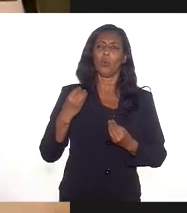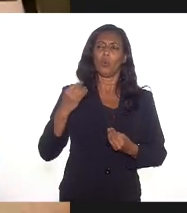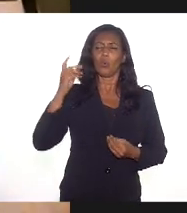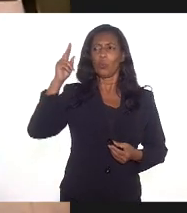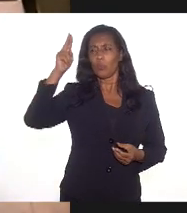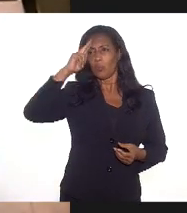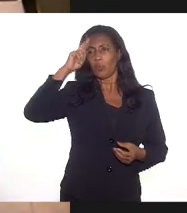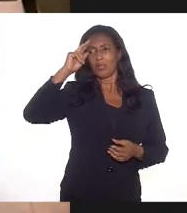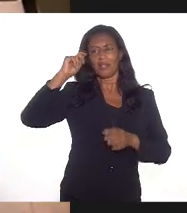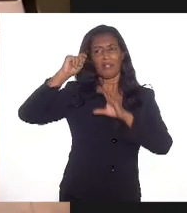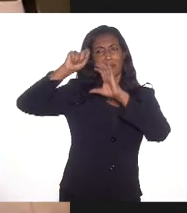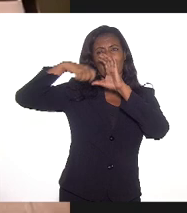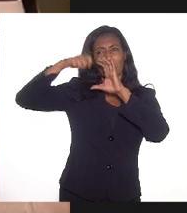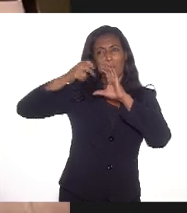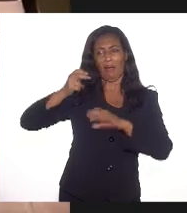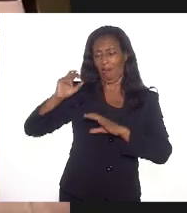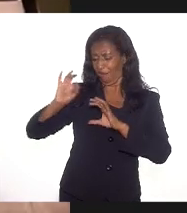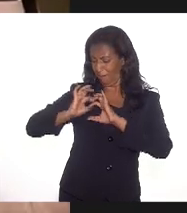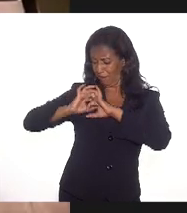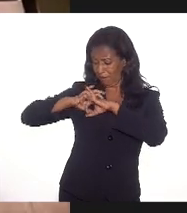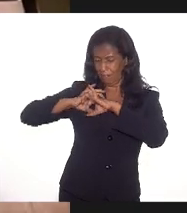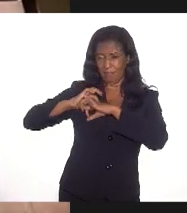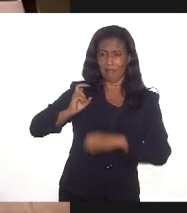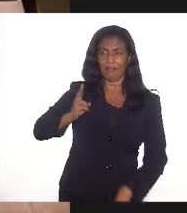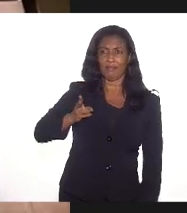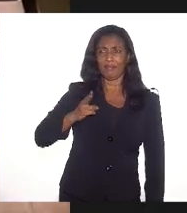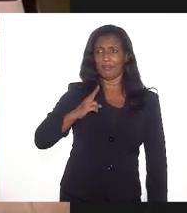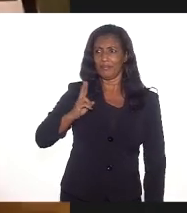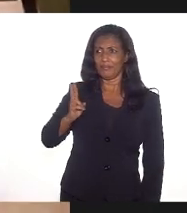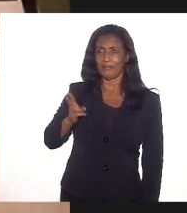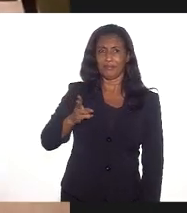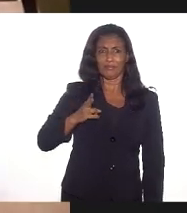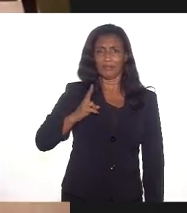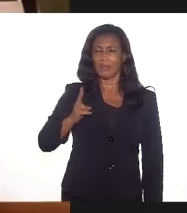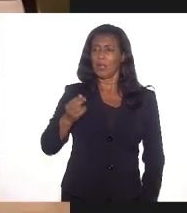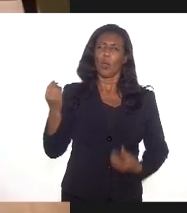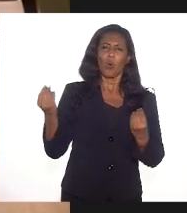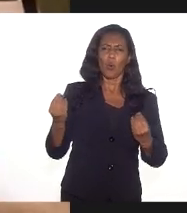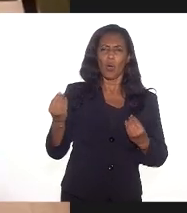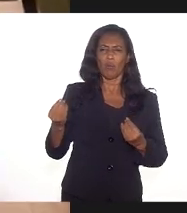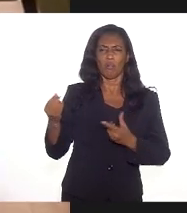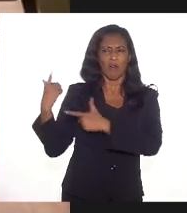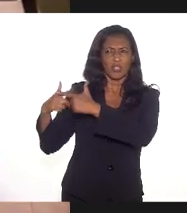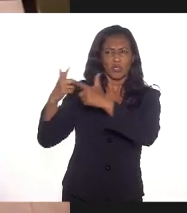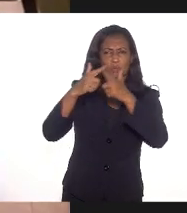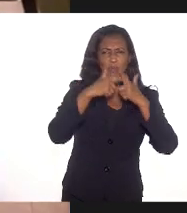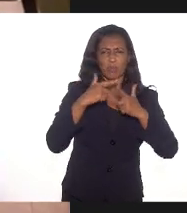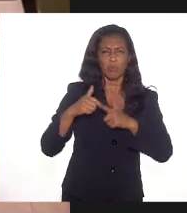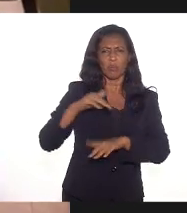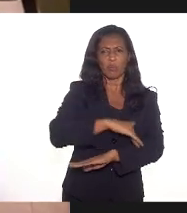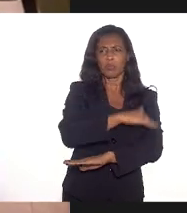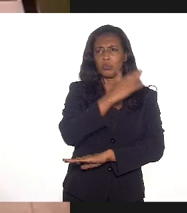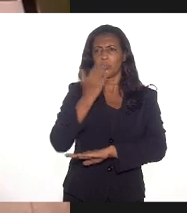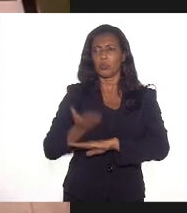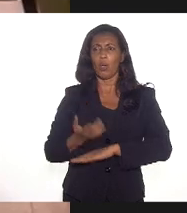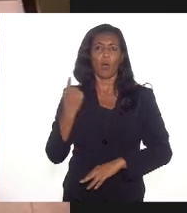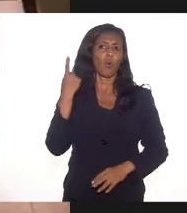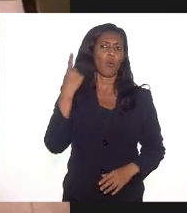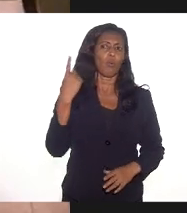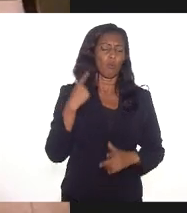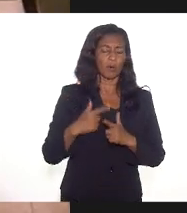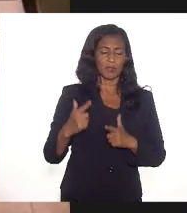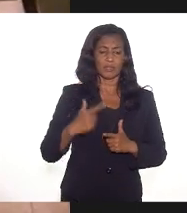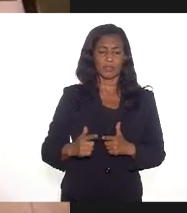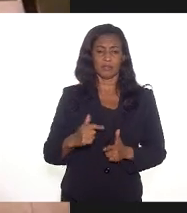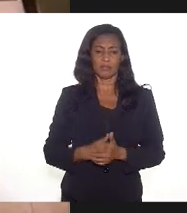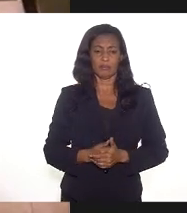dia a dia dele se o policial passa por diversos tipos de situações e ocorrências? Uma, por exemplo,